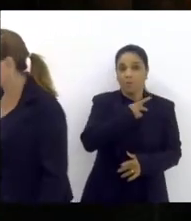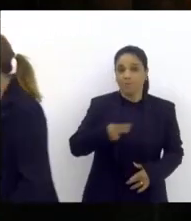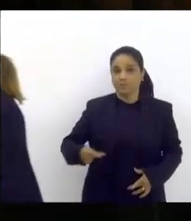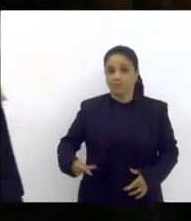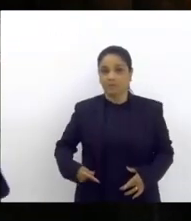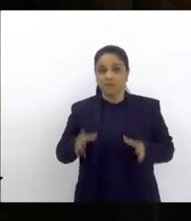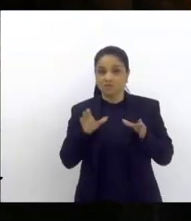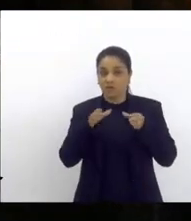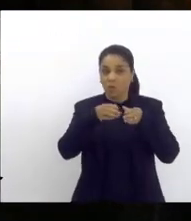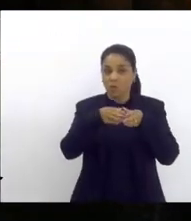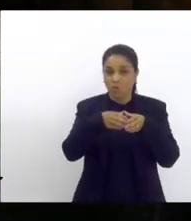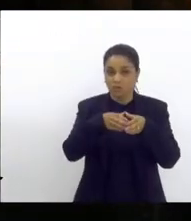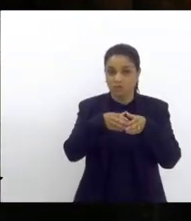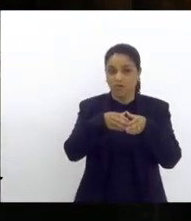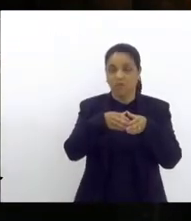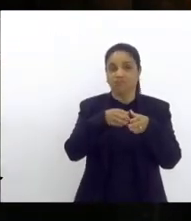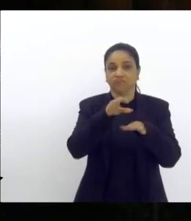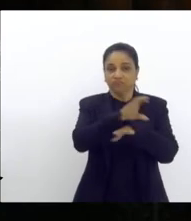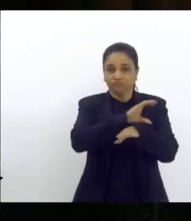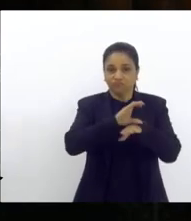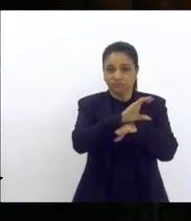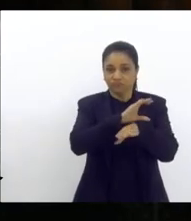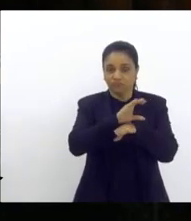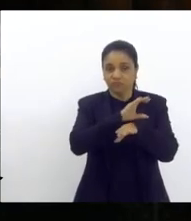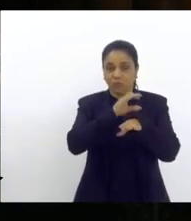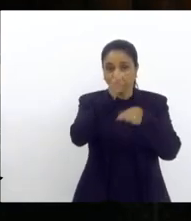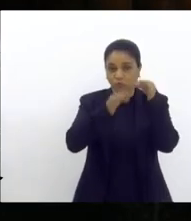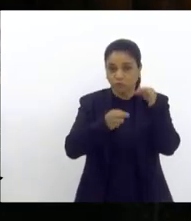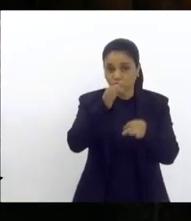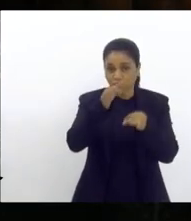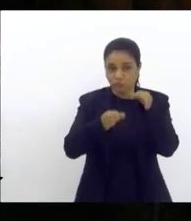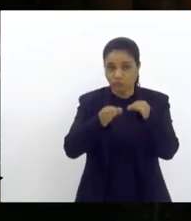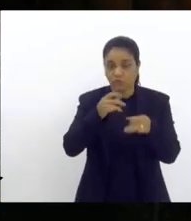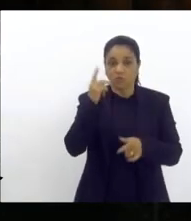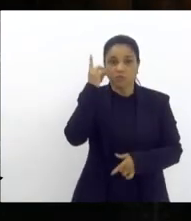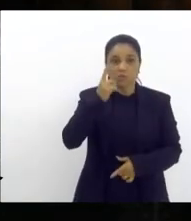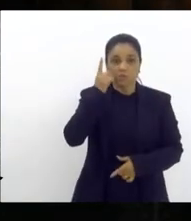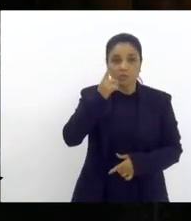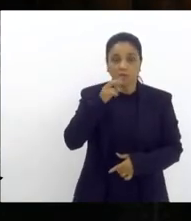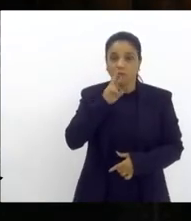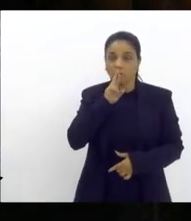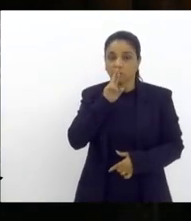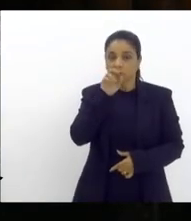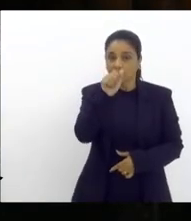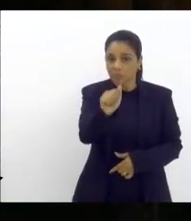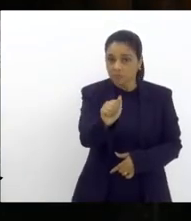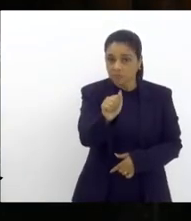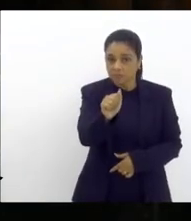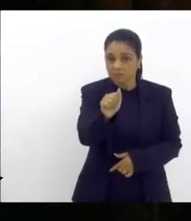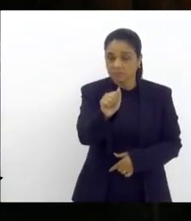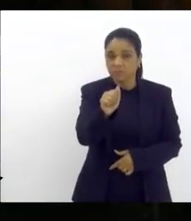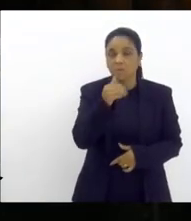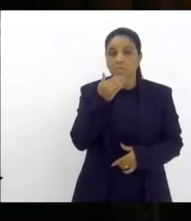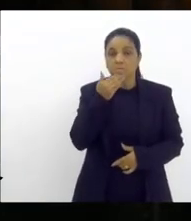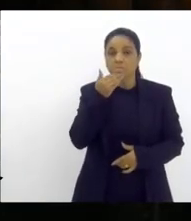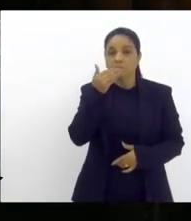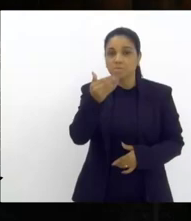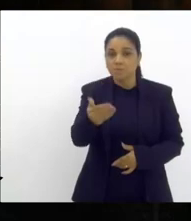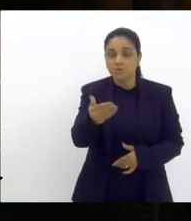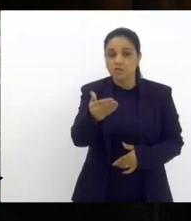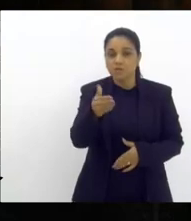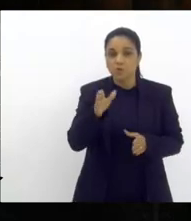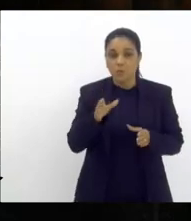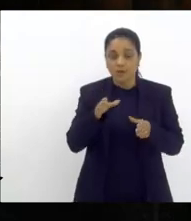da Comissão de constituição e justiça o deputado Rodrigo Amorim pediu verificação de